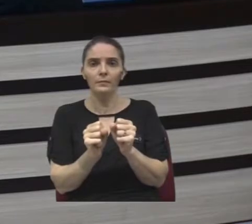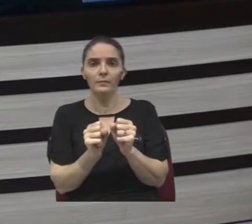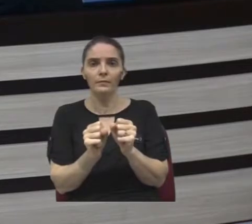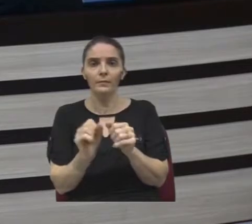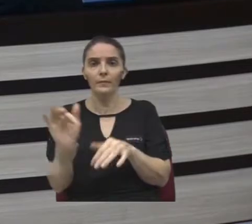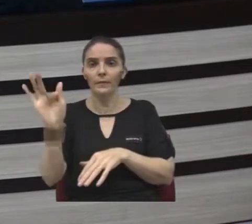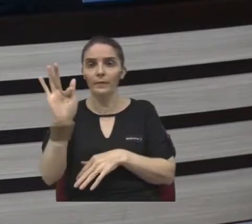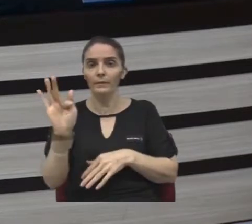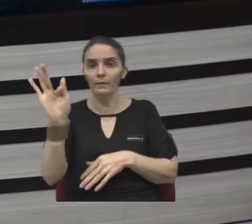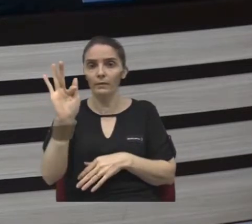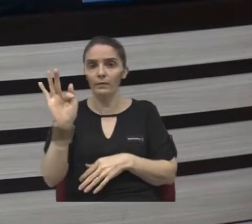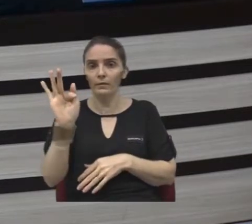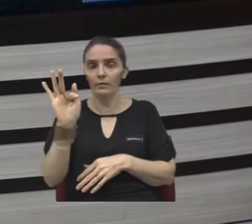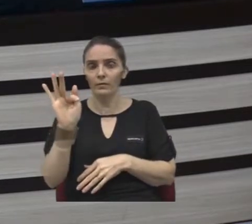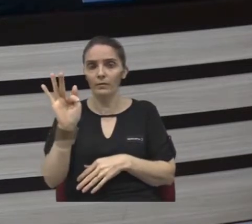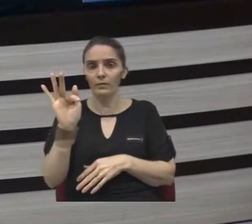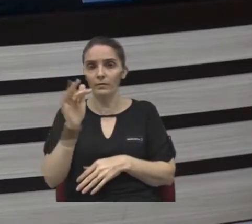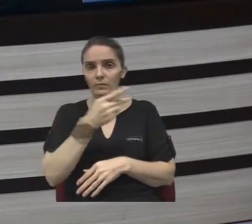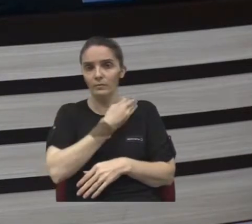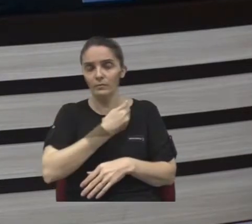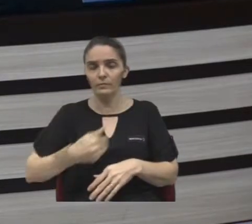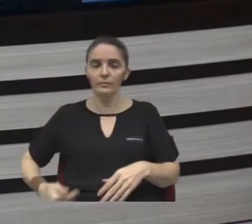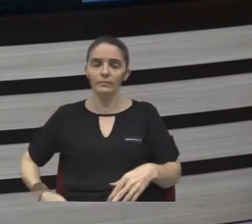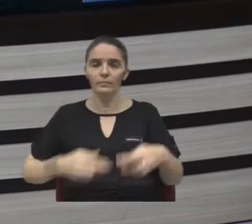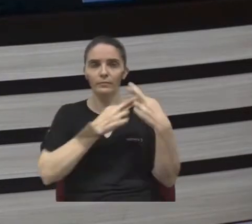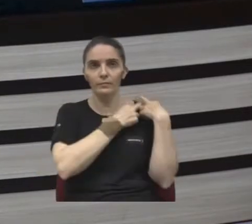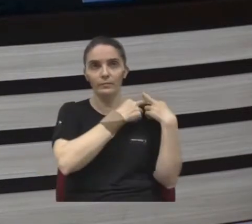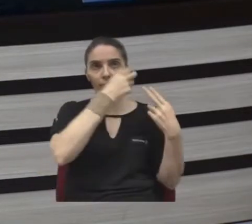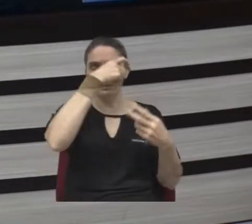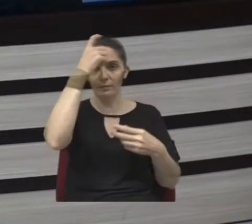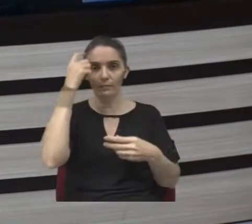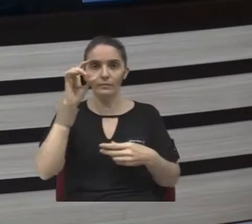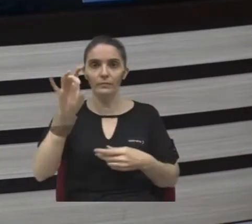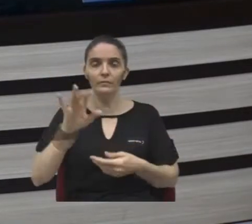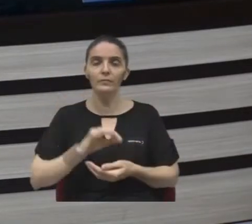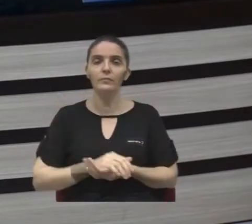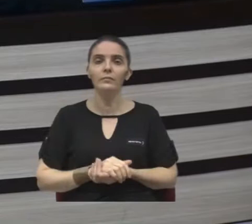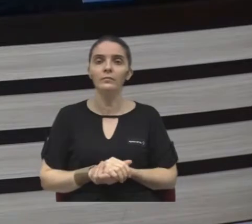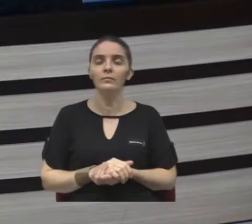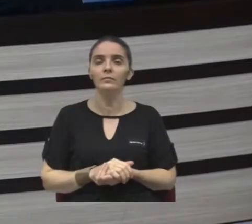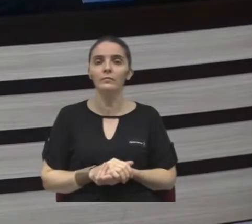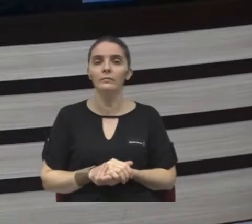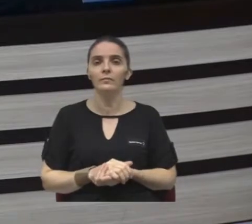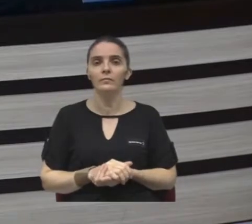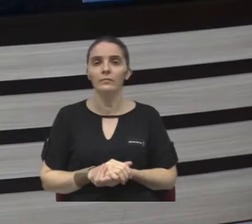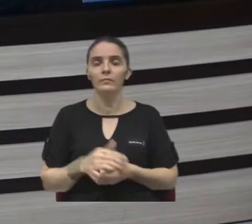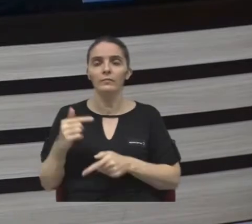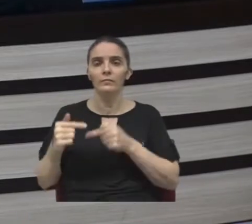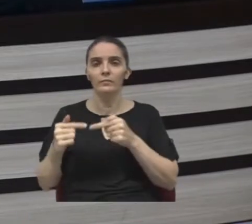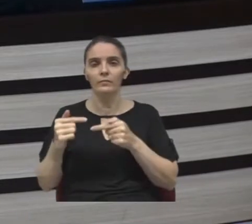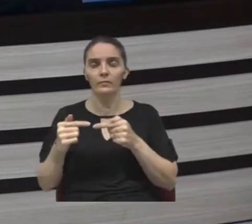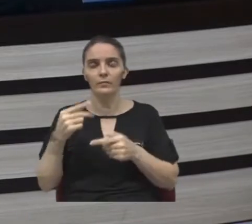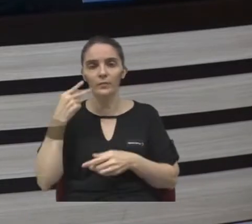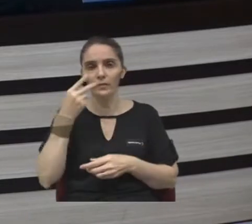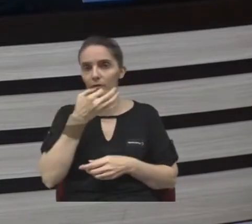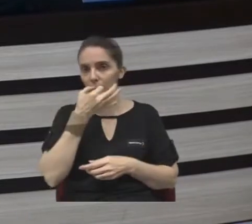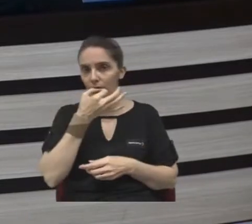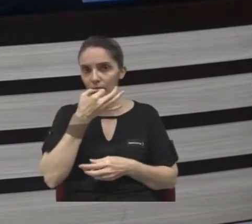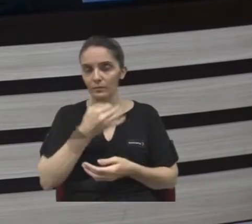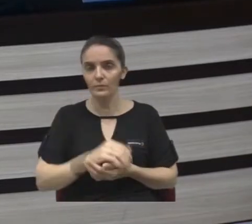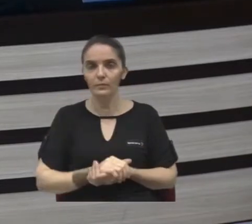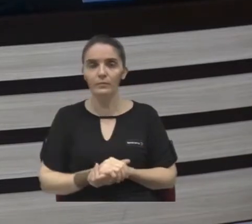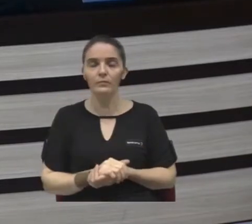municipal. Autoria, vereador Wagner Barbosa. O requerimento está em discussão. Algum vereador deseja discutir o